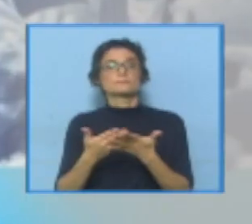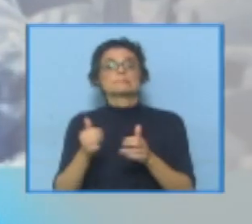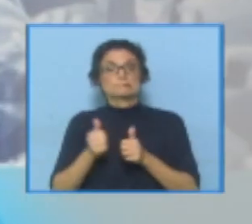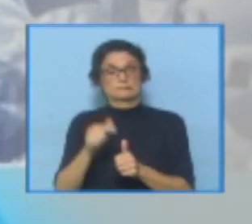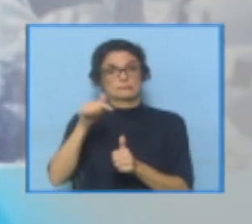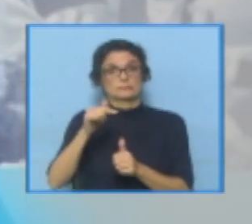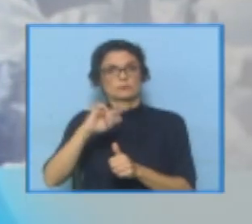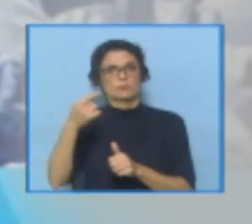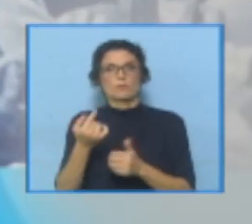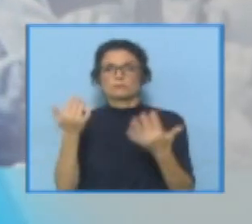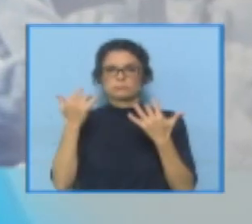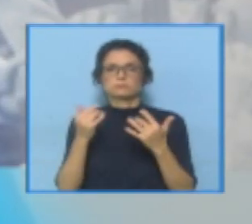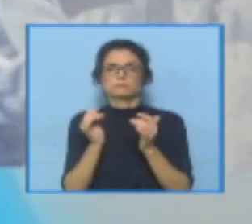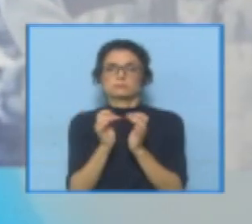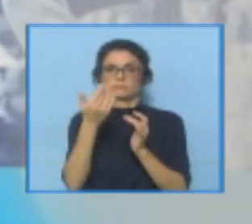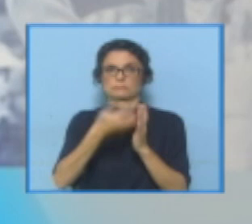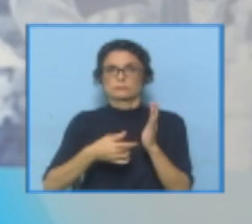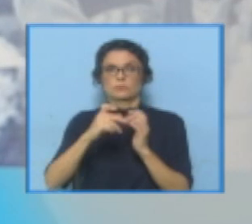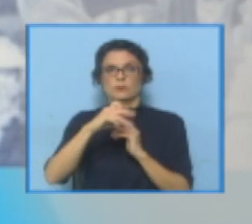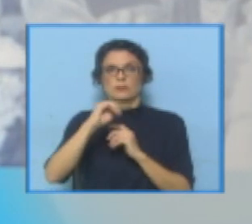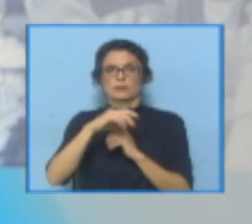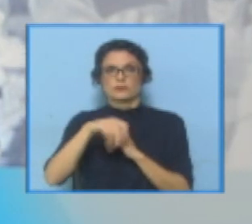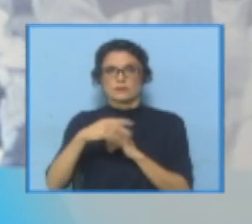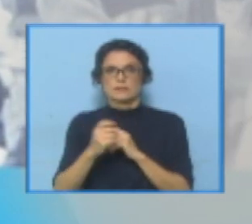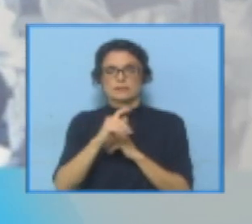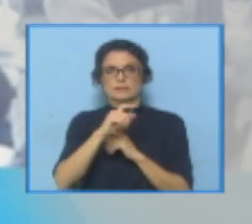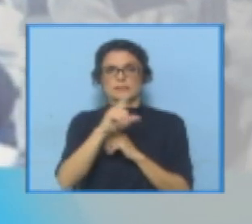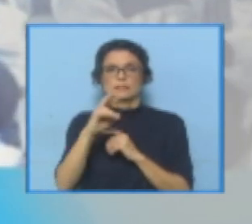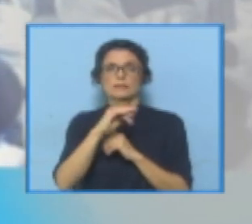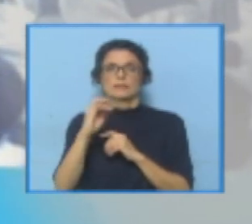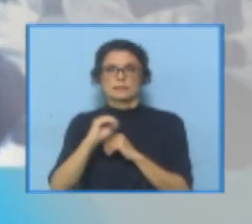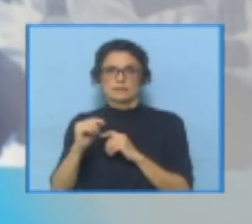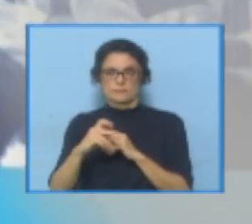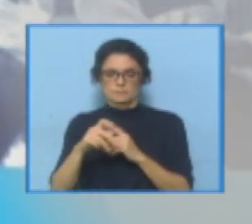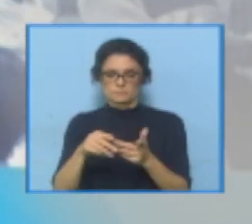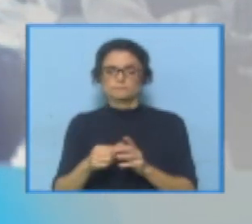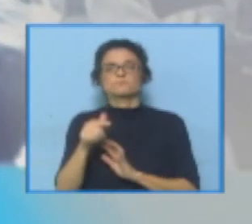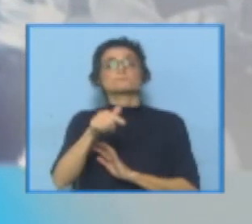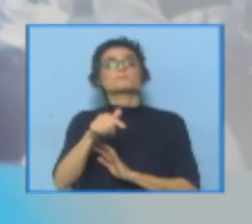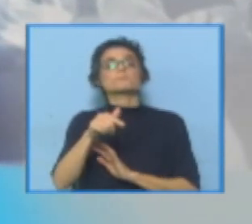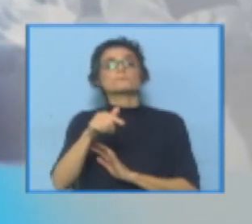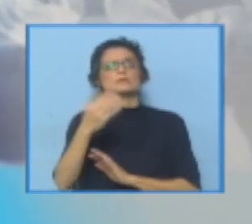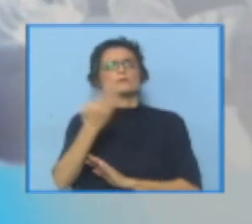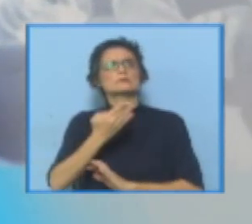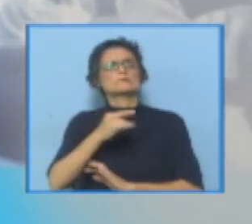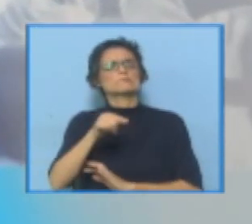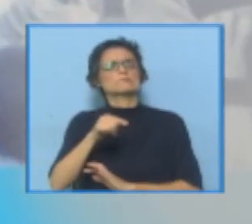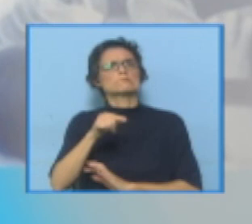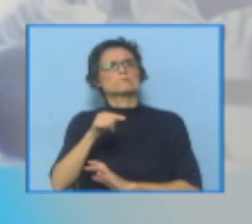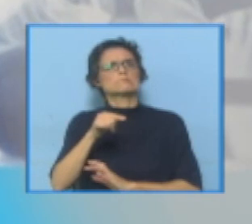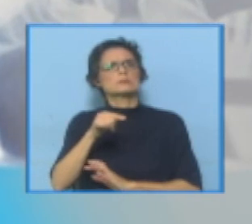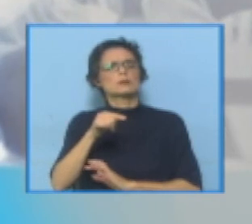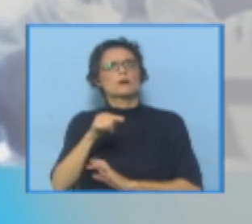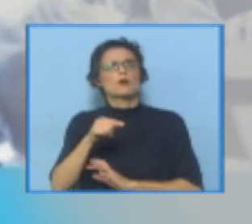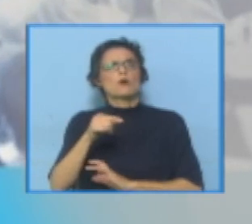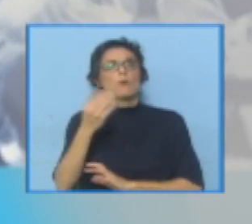Acompanhe estas e outras notícias no portal da agência Eclésia. Direitos em Jogo é este o nome de um